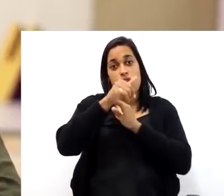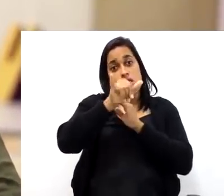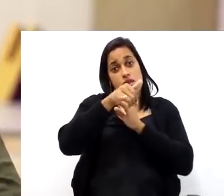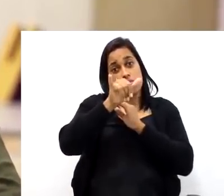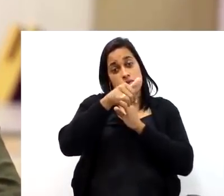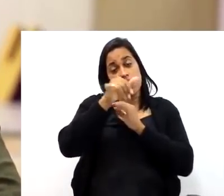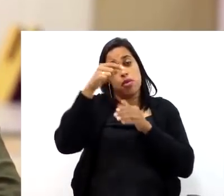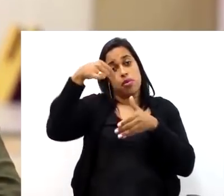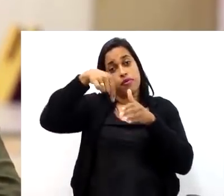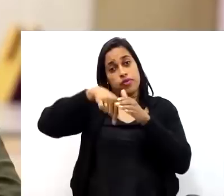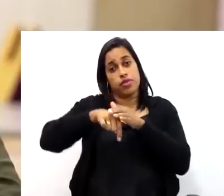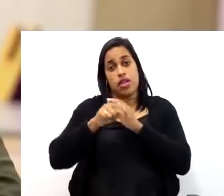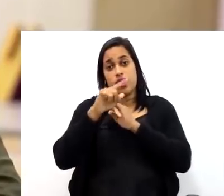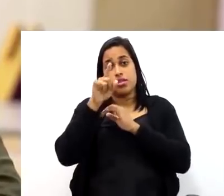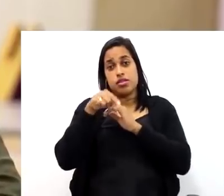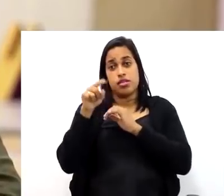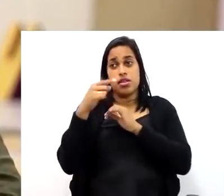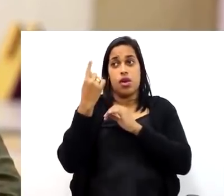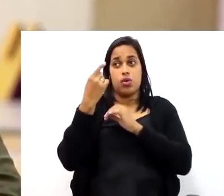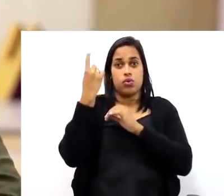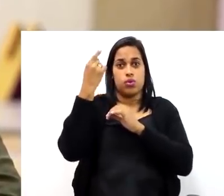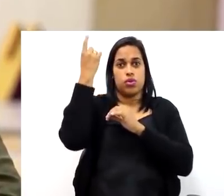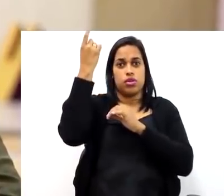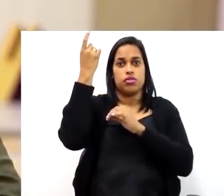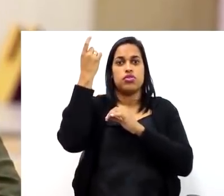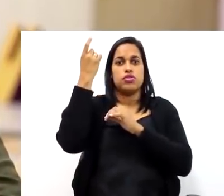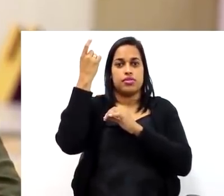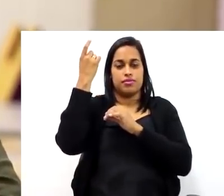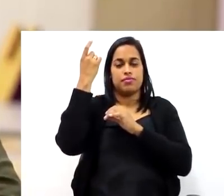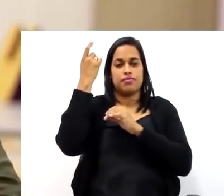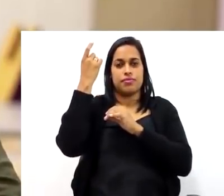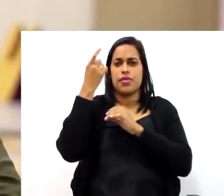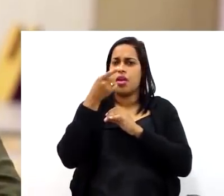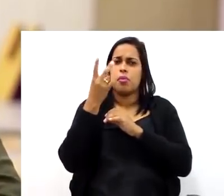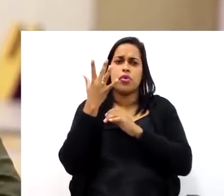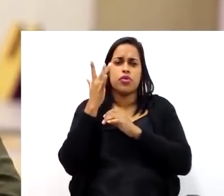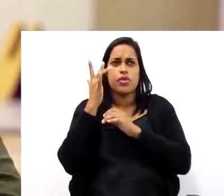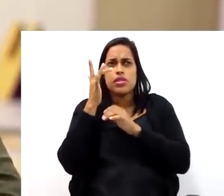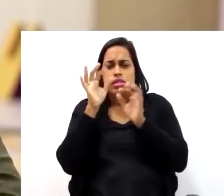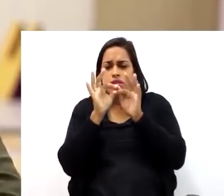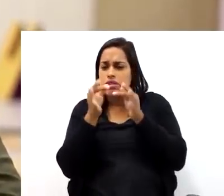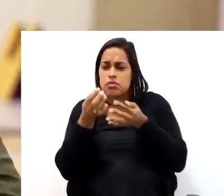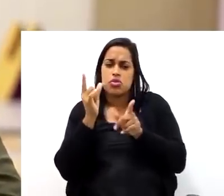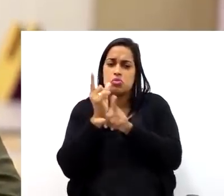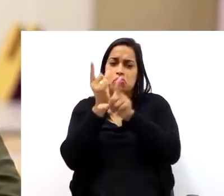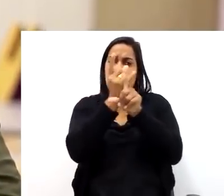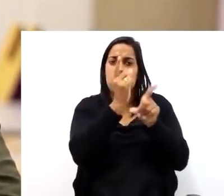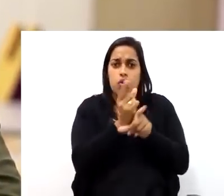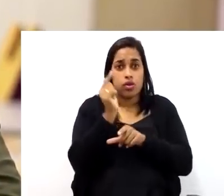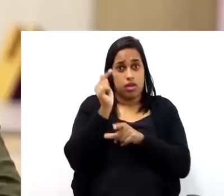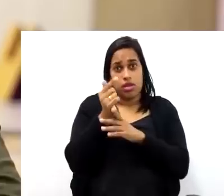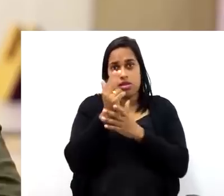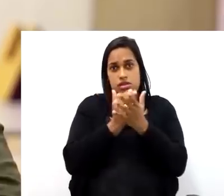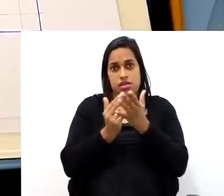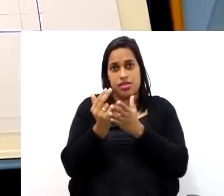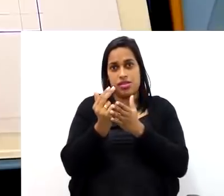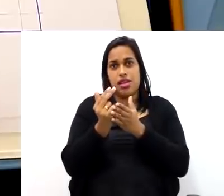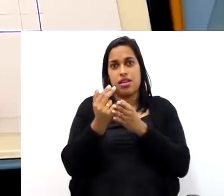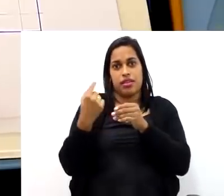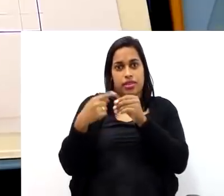de alturas. Então, vai ser bem comum você encontrar isso nos softwares gráficos nessa área de design de